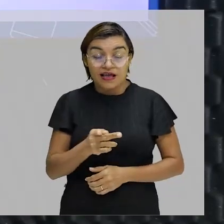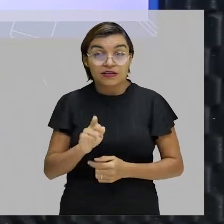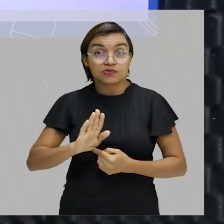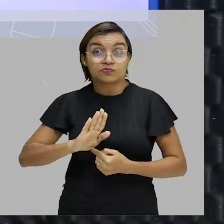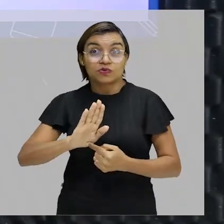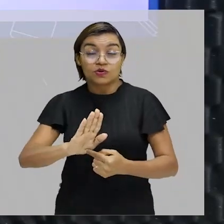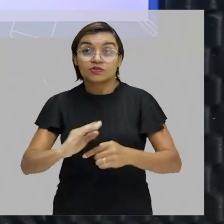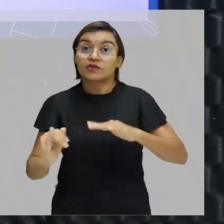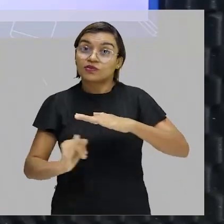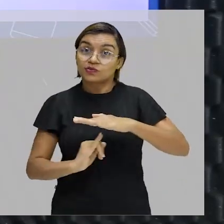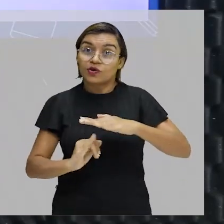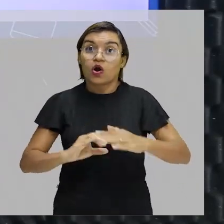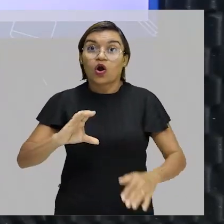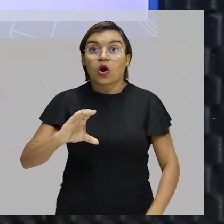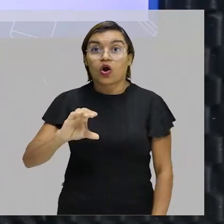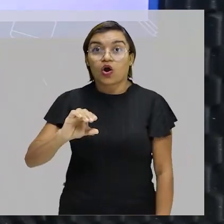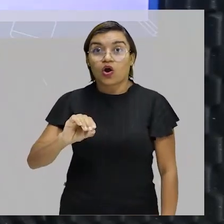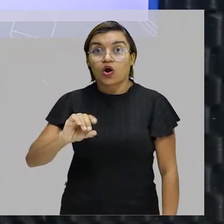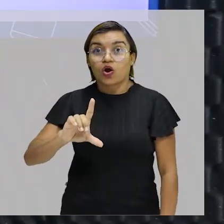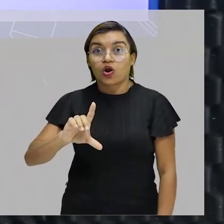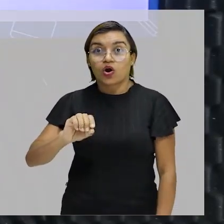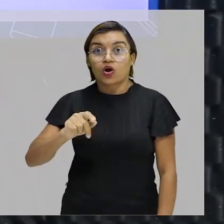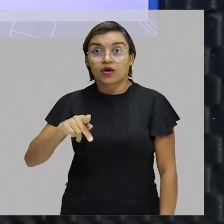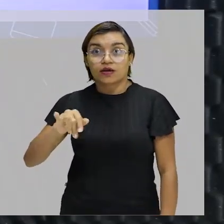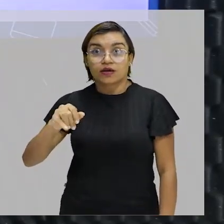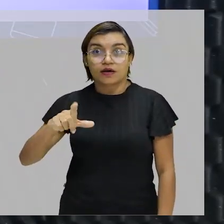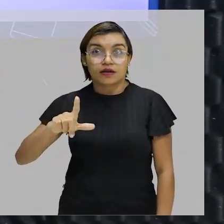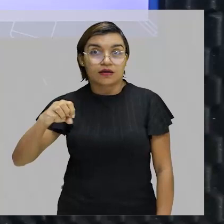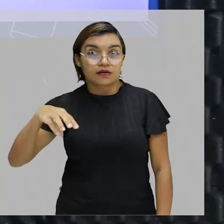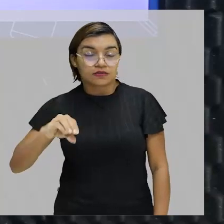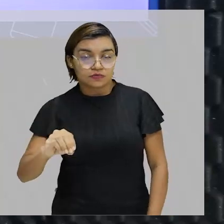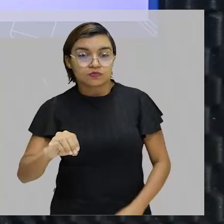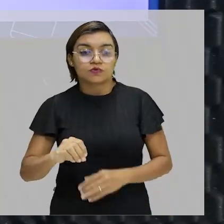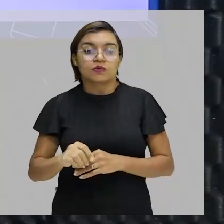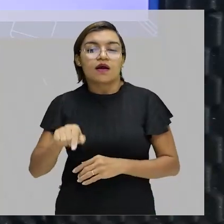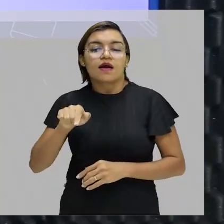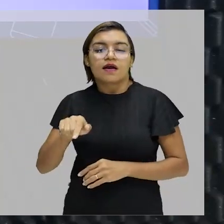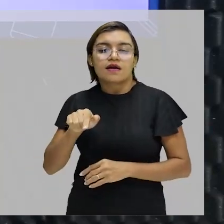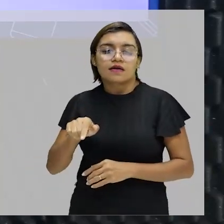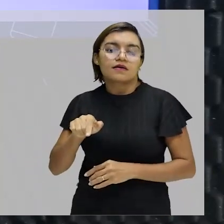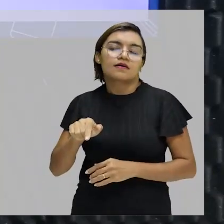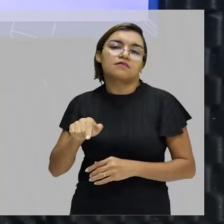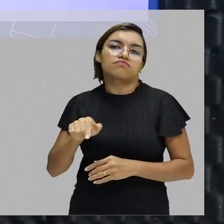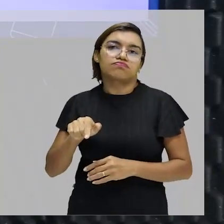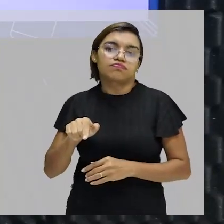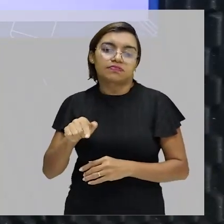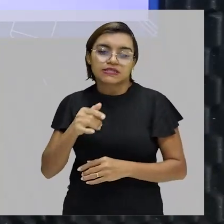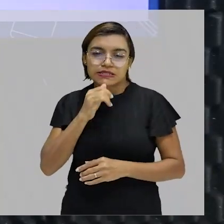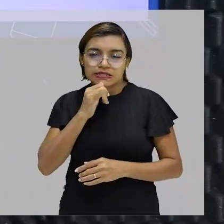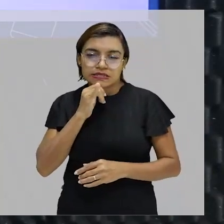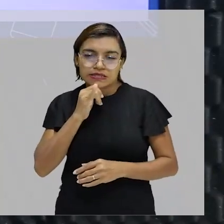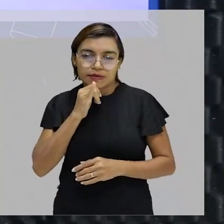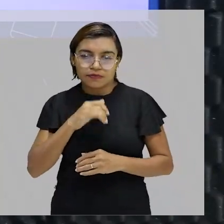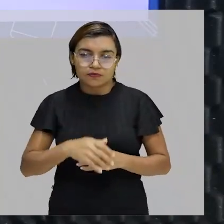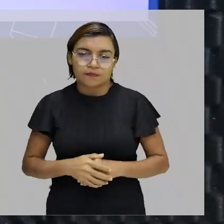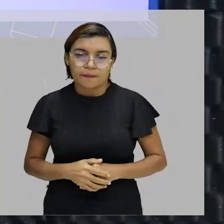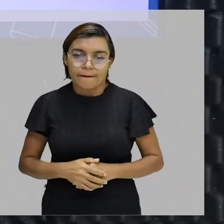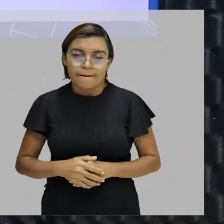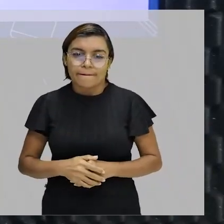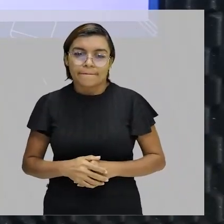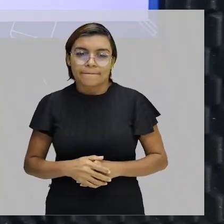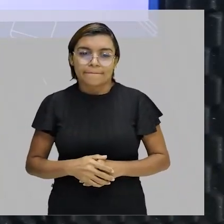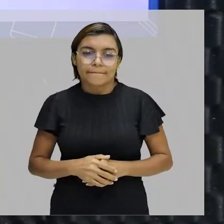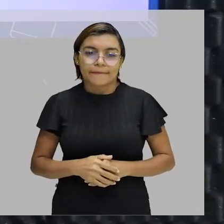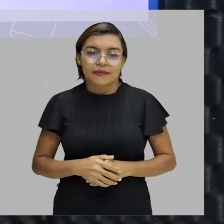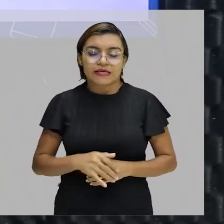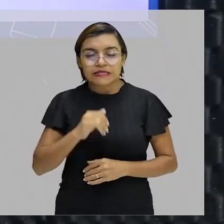o coloquialismo. O coloquialismo nos dá essa abertura de até fazer uma supressão de uma vírgula, não, de uma